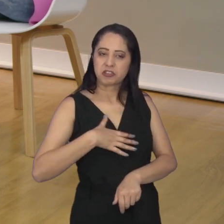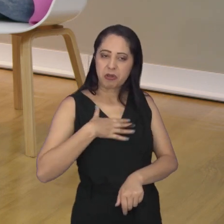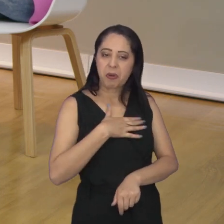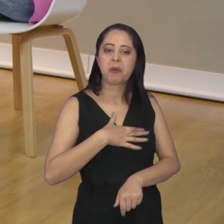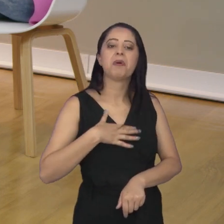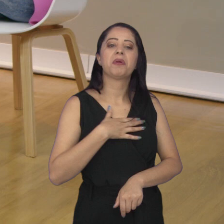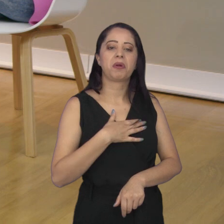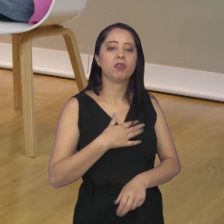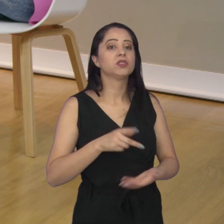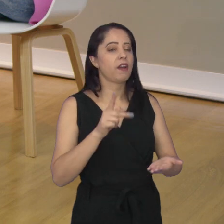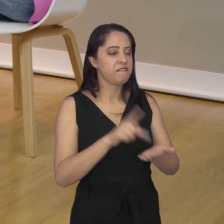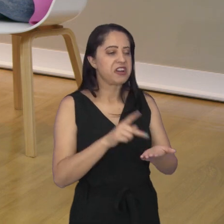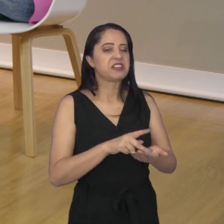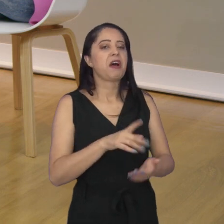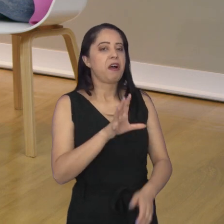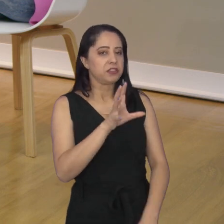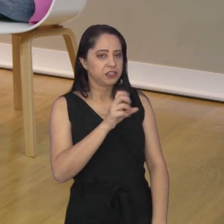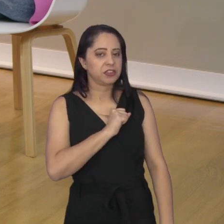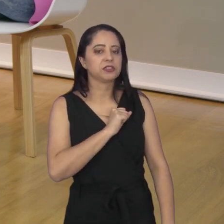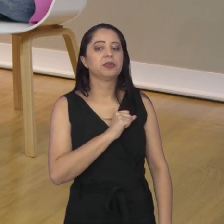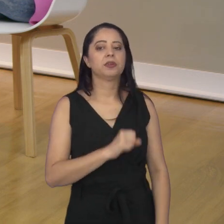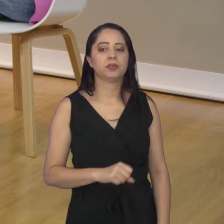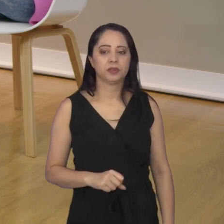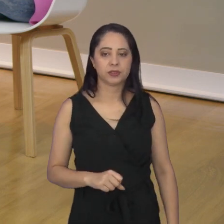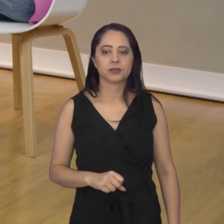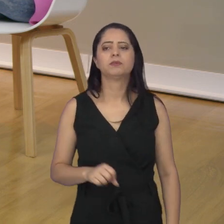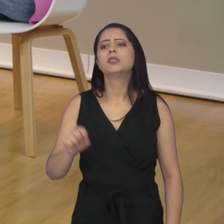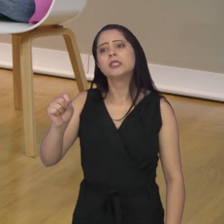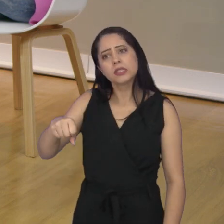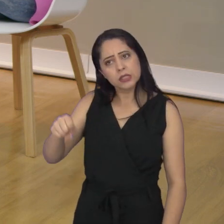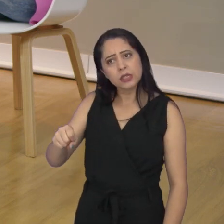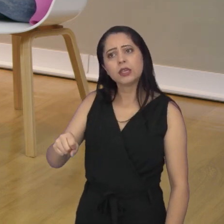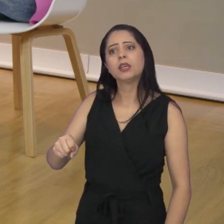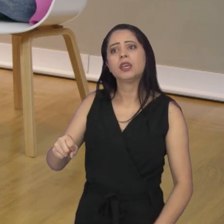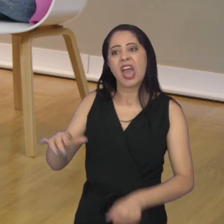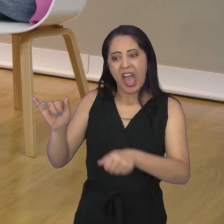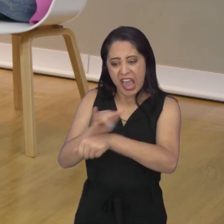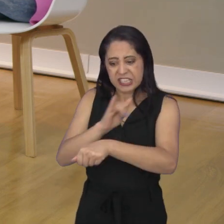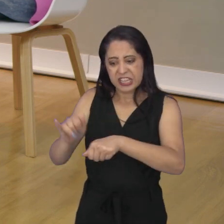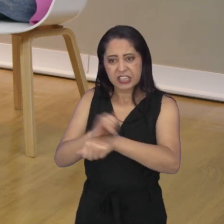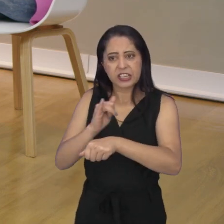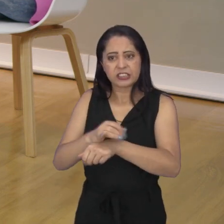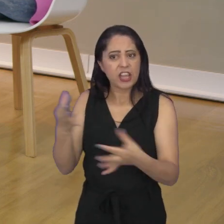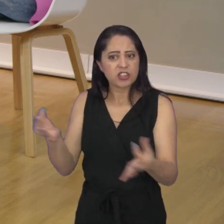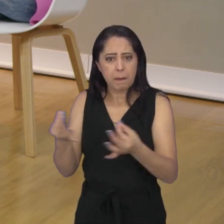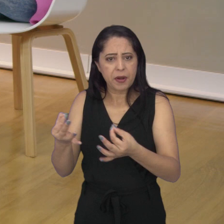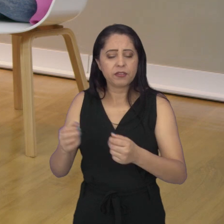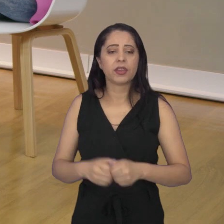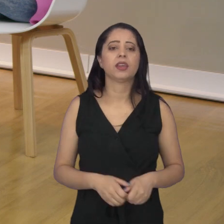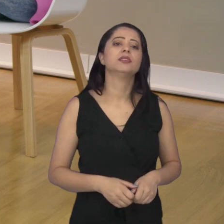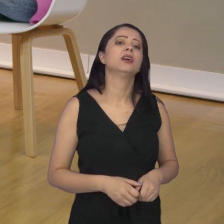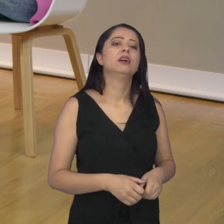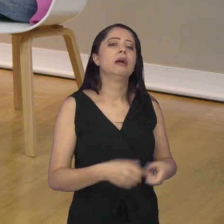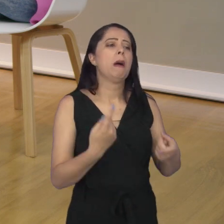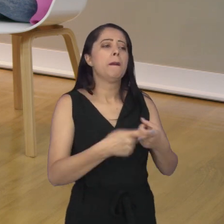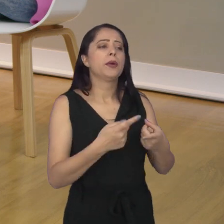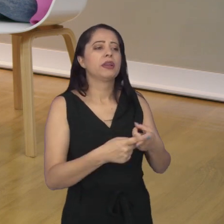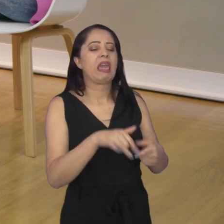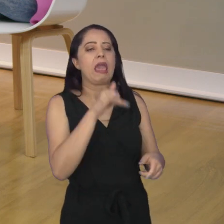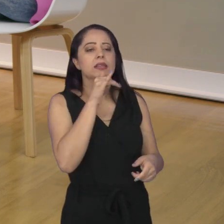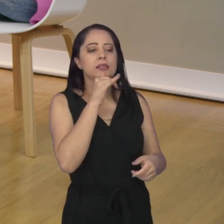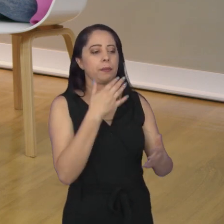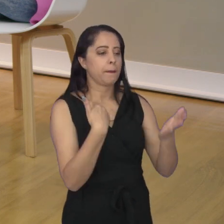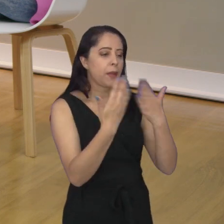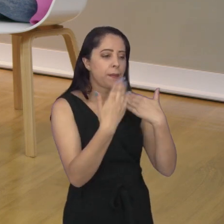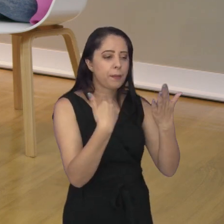tempo e confesso que eu adoro e funciona. Funciona muito funciona bem. demais. Funciona Muito. demais. Até pra gente relaxar relaxar também, porque se você está conversando com uma pessoa